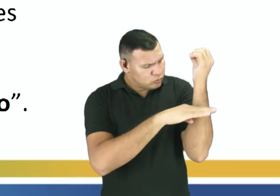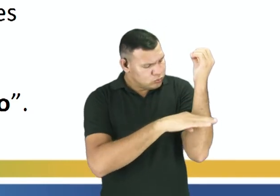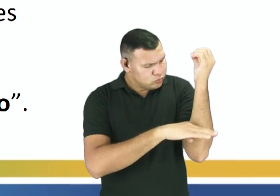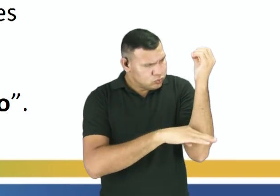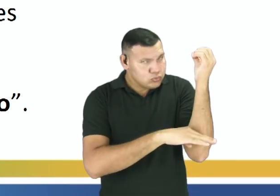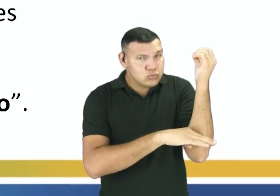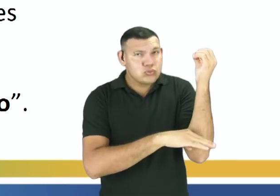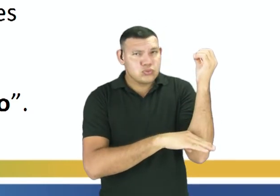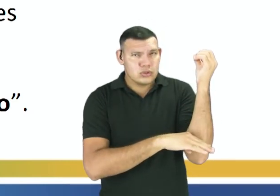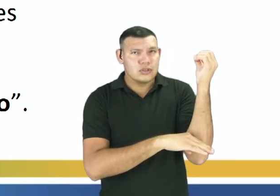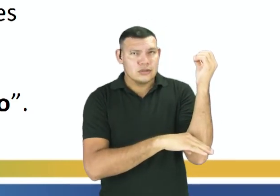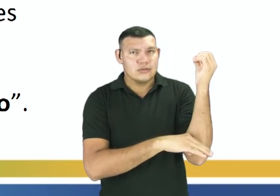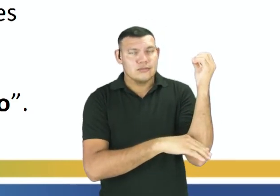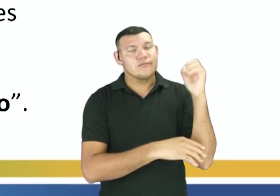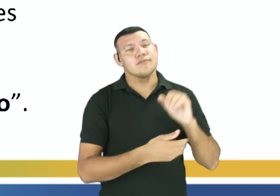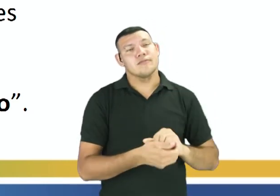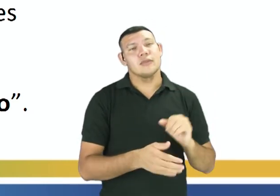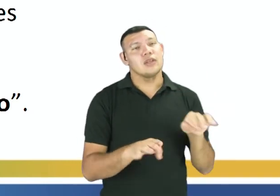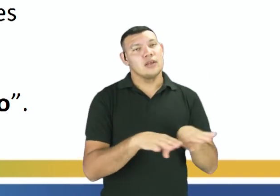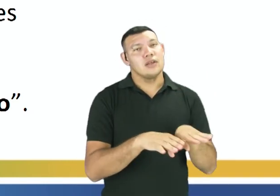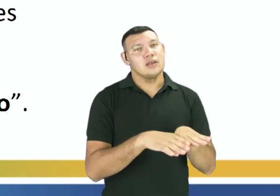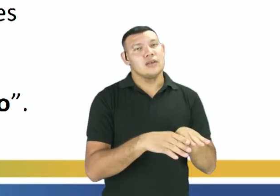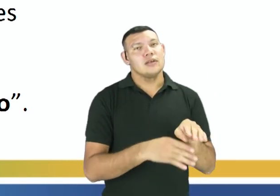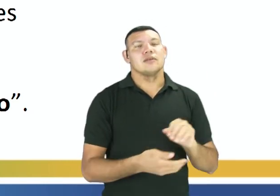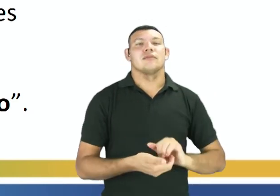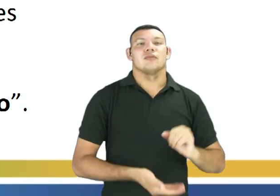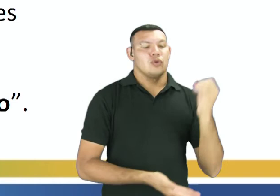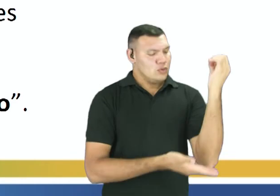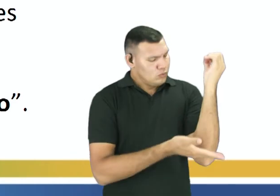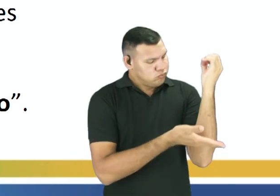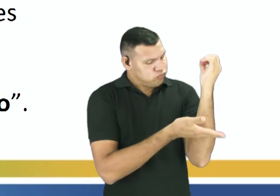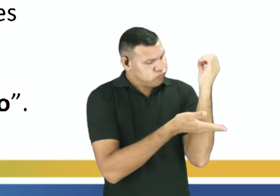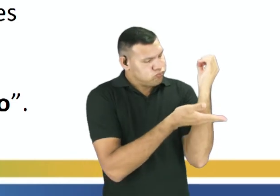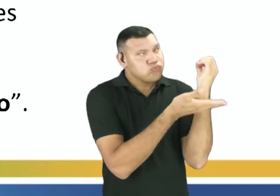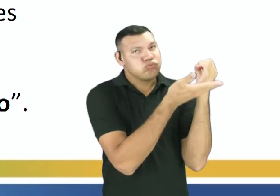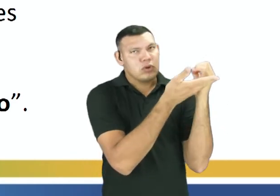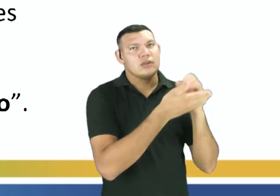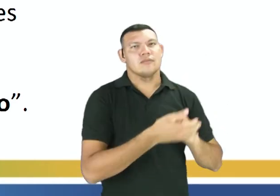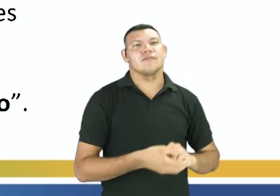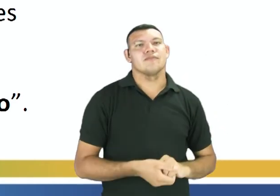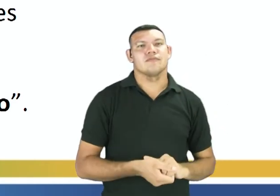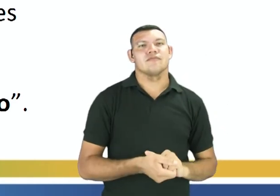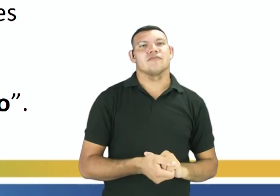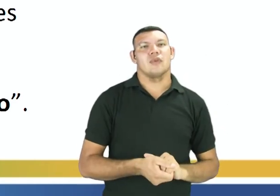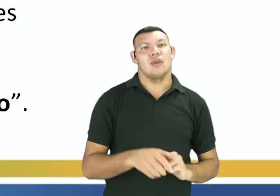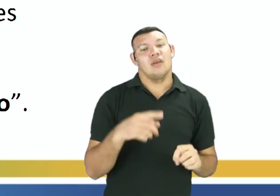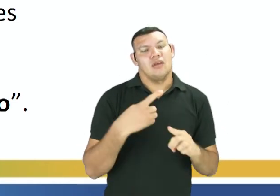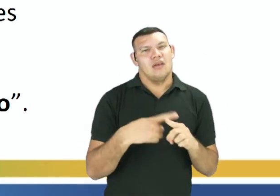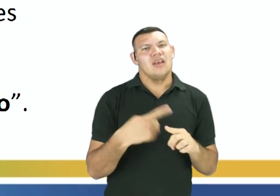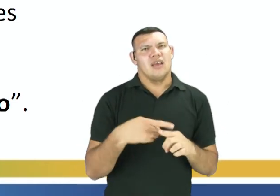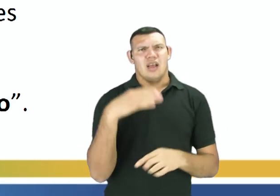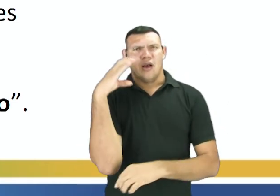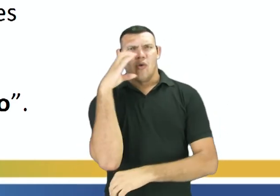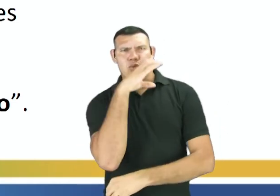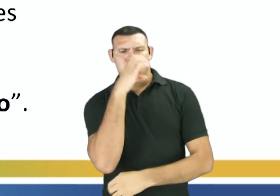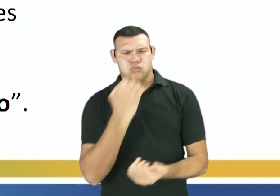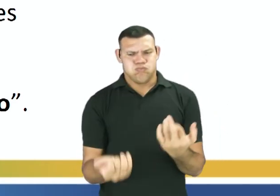de ebulição, tendo uma ótima combustibilidade, que quer dizer, ela pega muito fogo, muita rapidez, muita